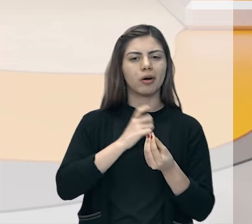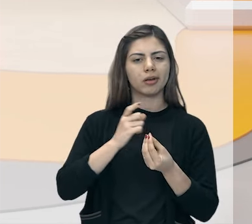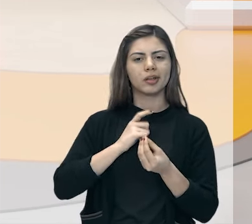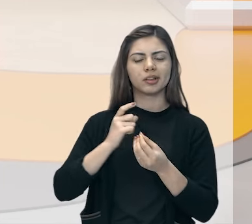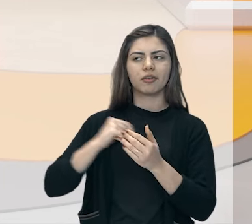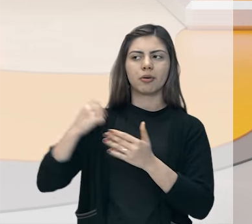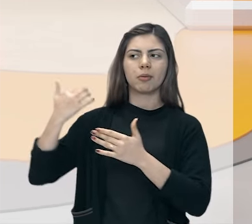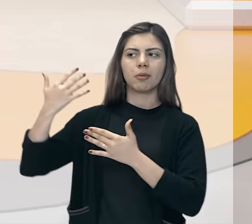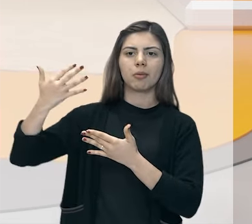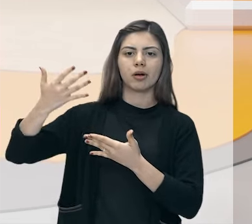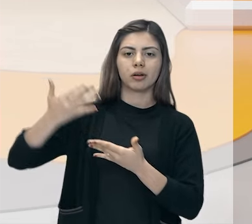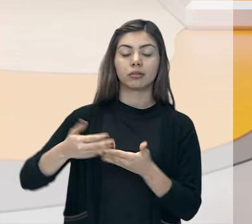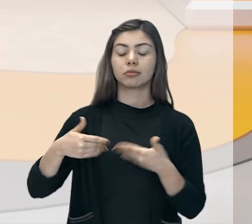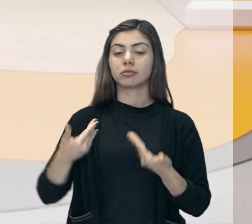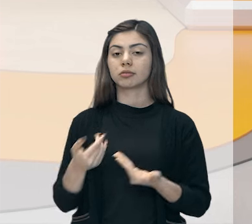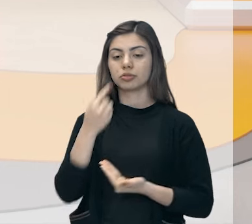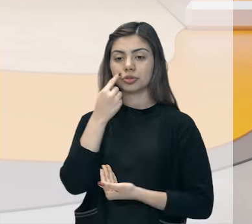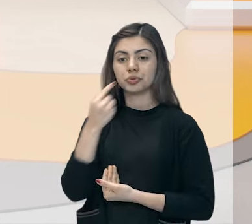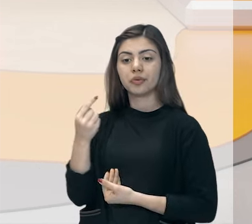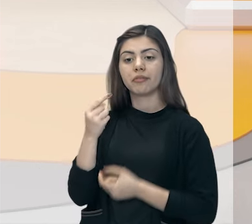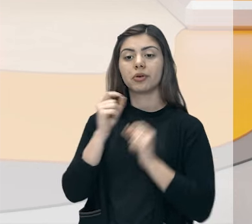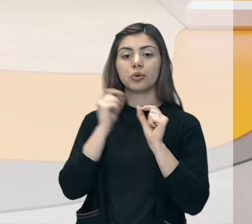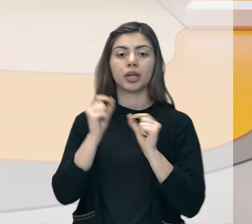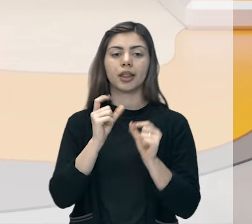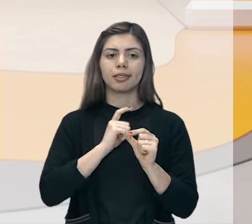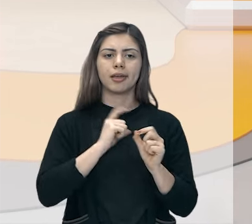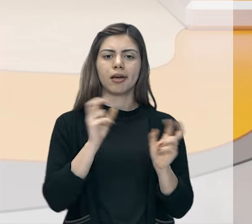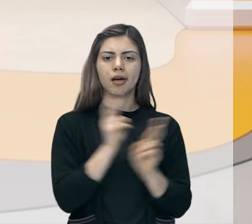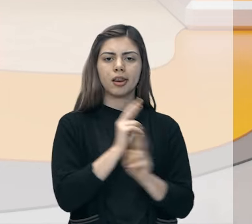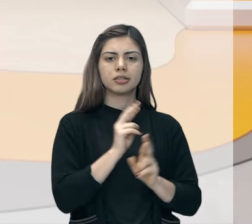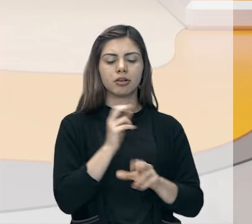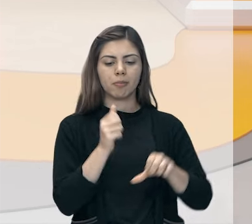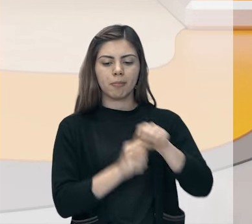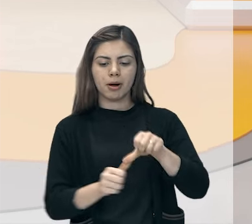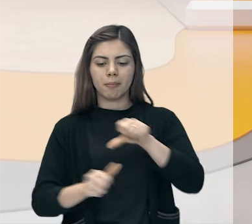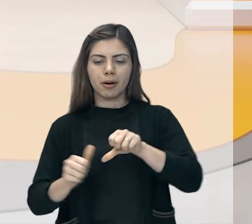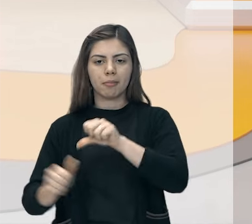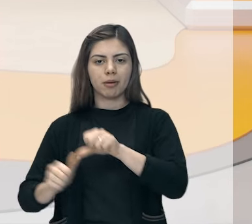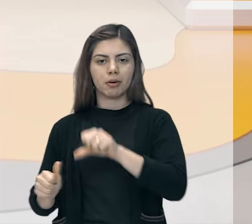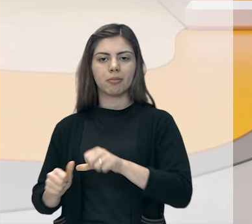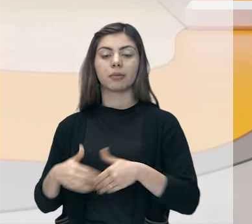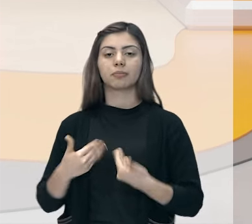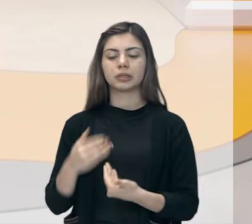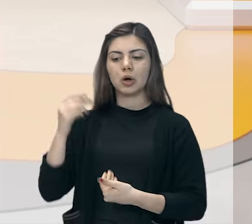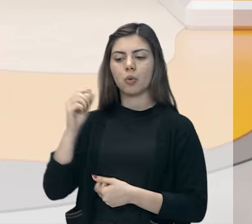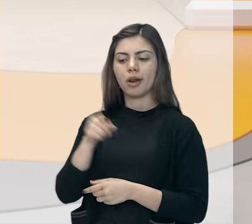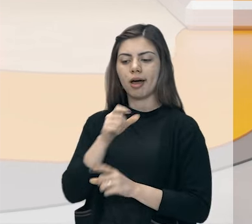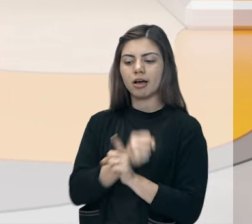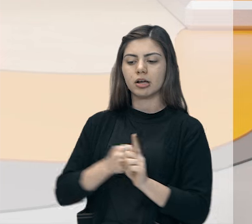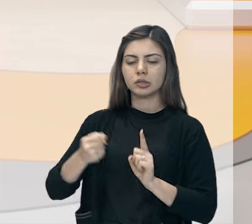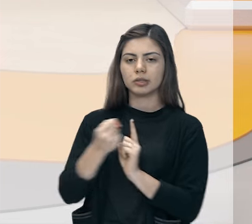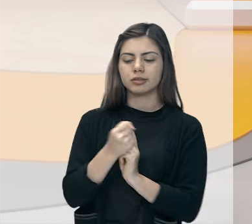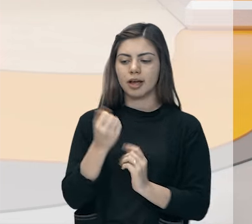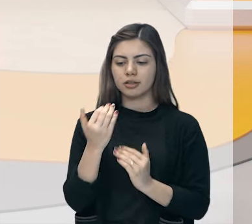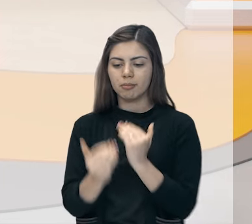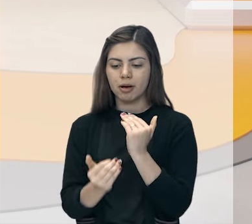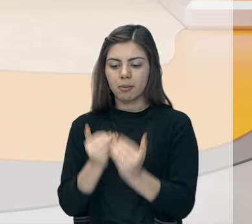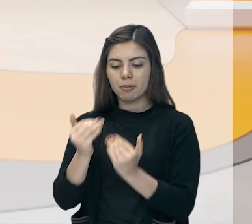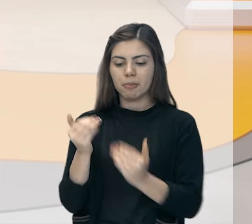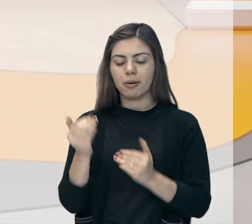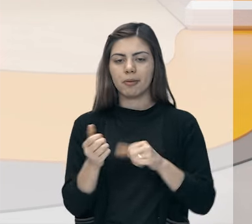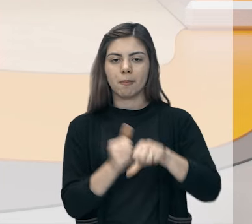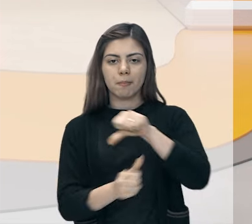ver que essas relações vão mudando ao longo do tempo, conforme a sociedade vai se transformando, se tornando cada